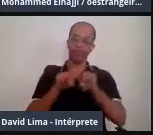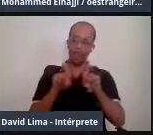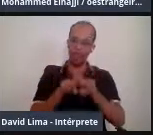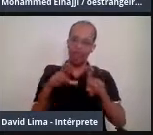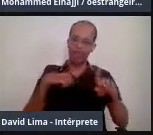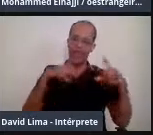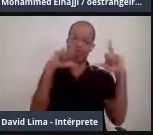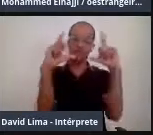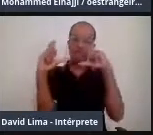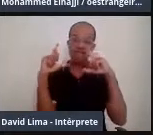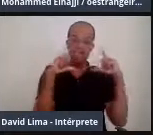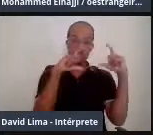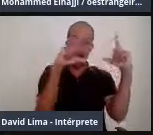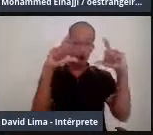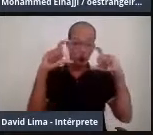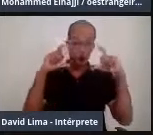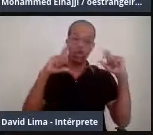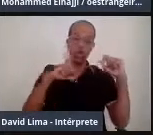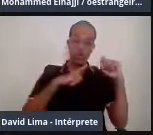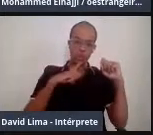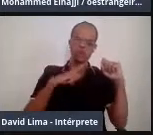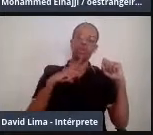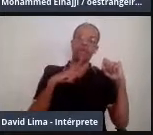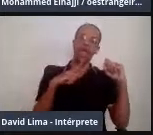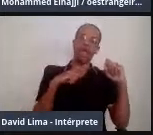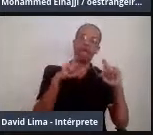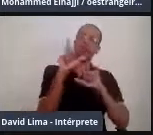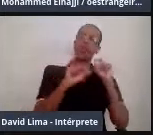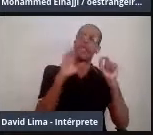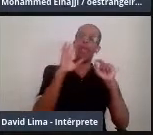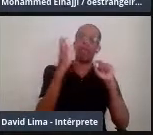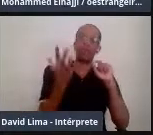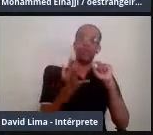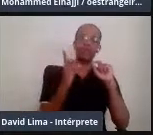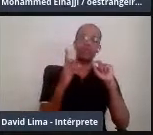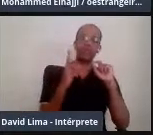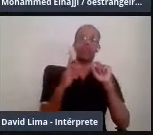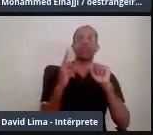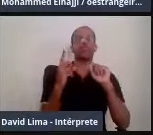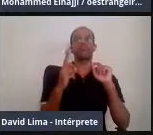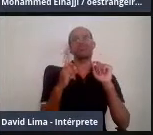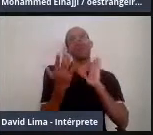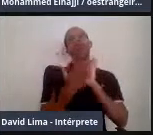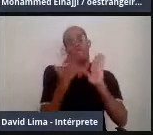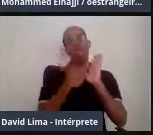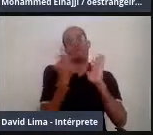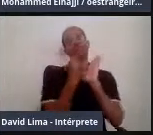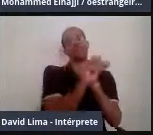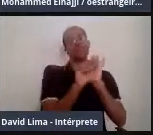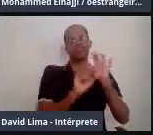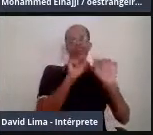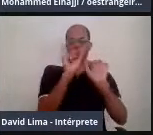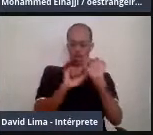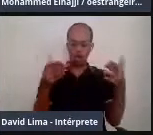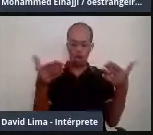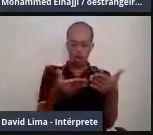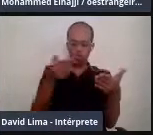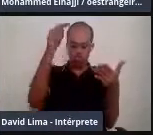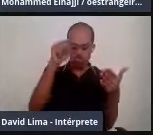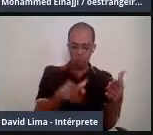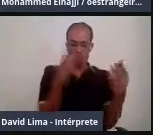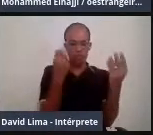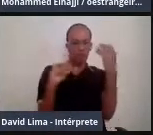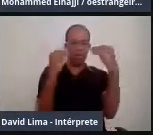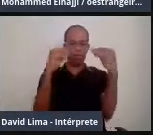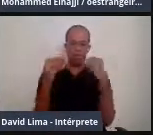fotos do making-off do livro que nós postamos ontem e vamos postar hoje mais algumas.